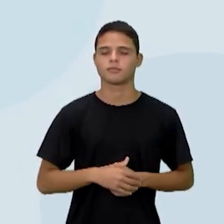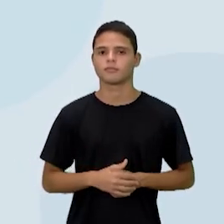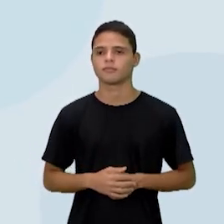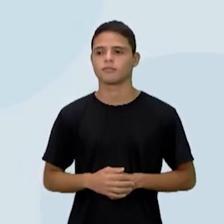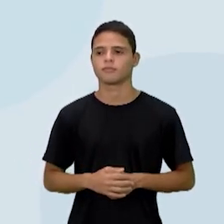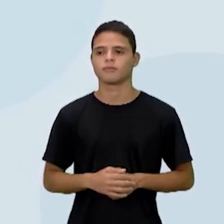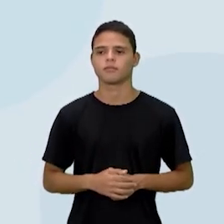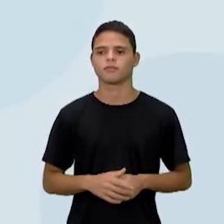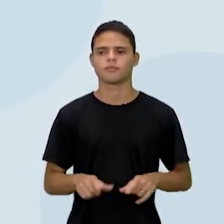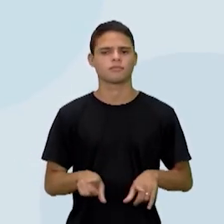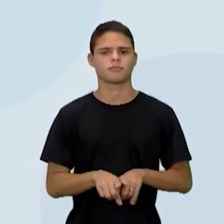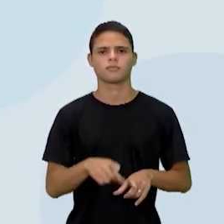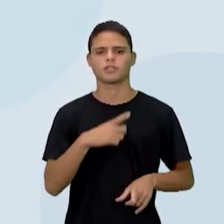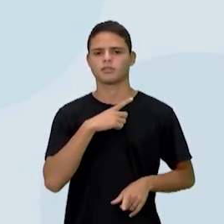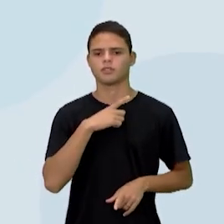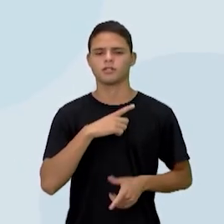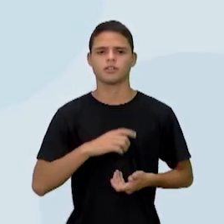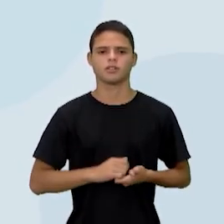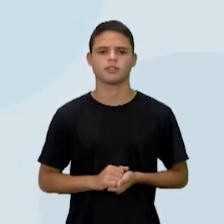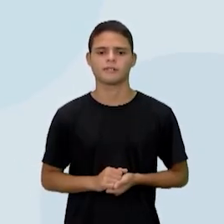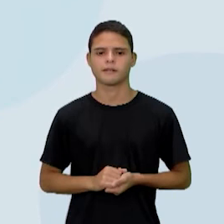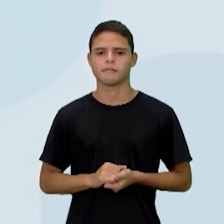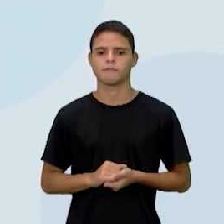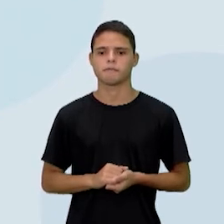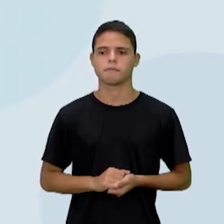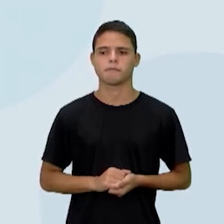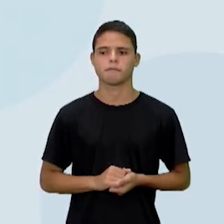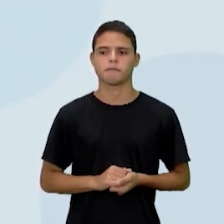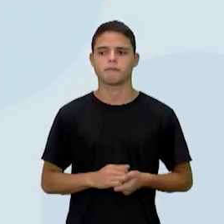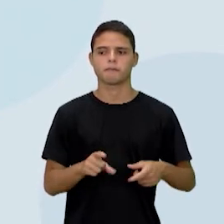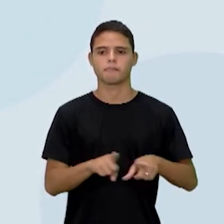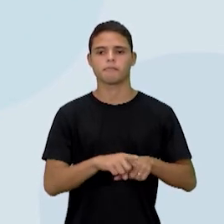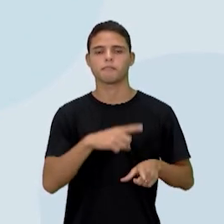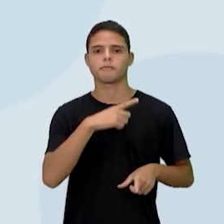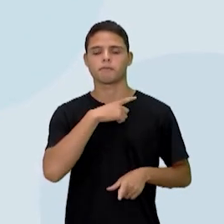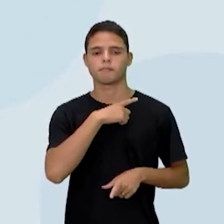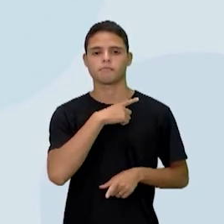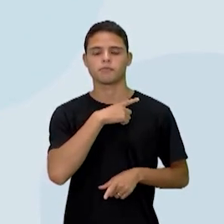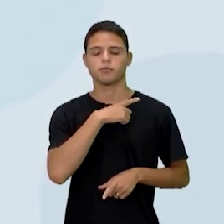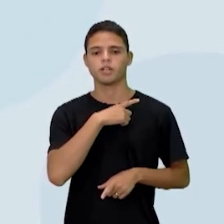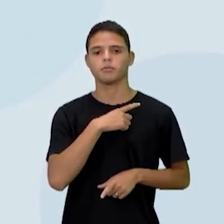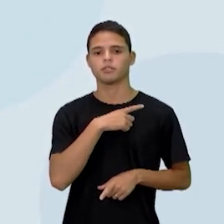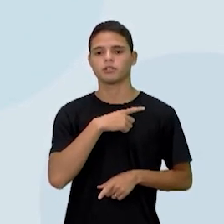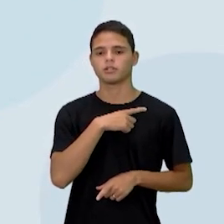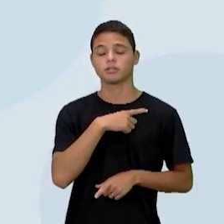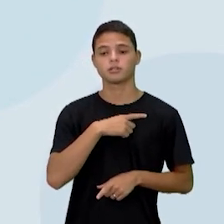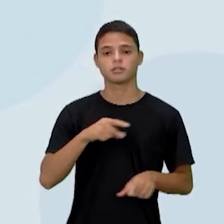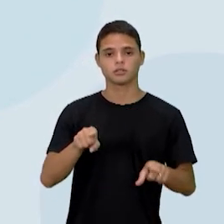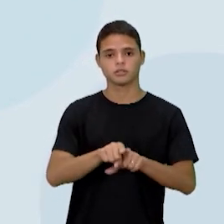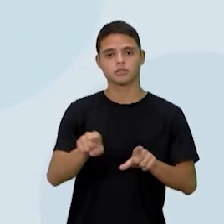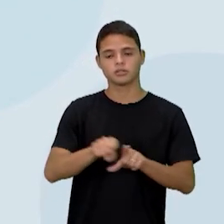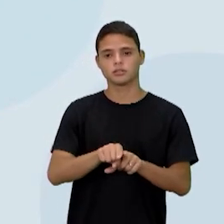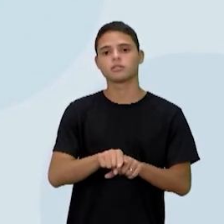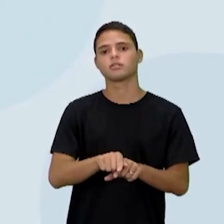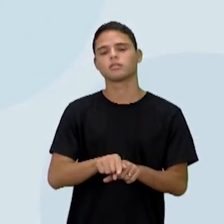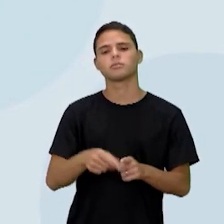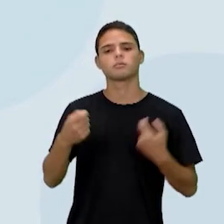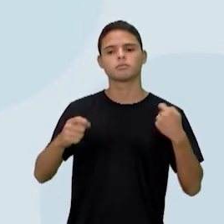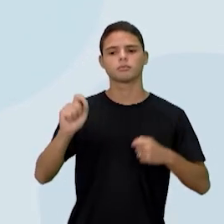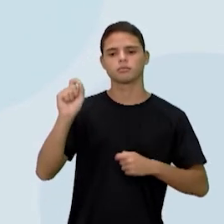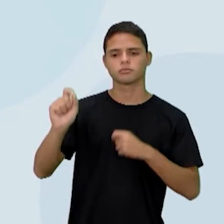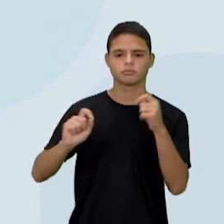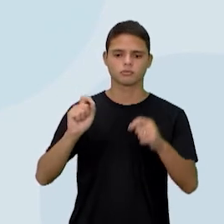e utilizada pelas redes sociais. Mas as pessoas também se informam, também buscam o que